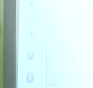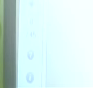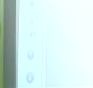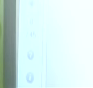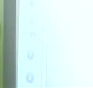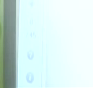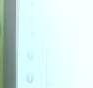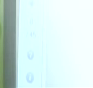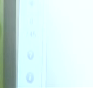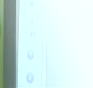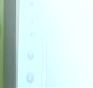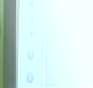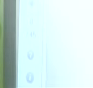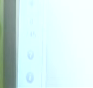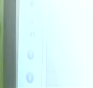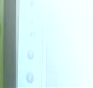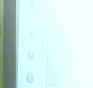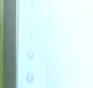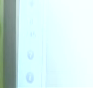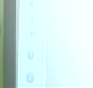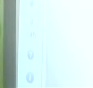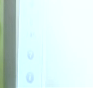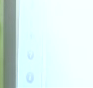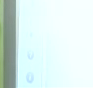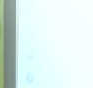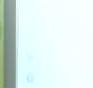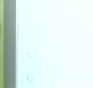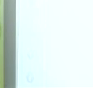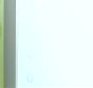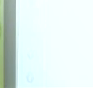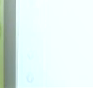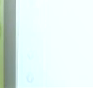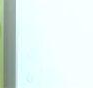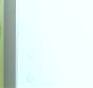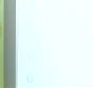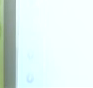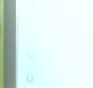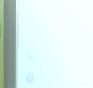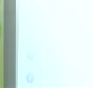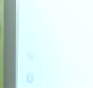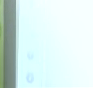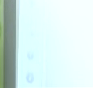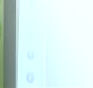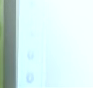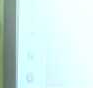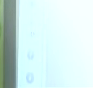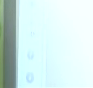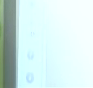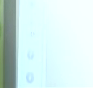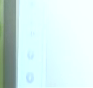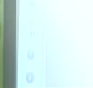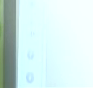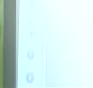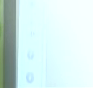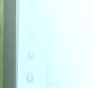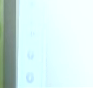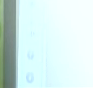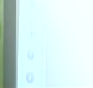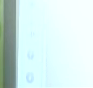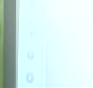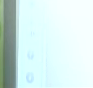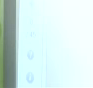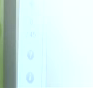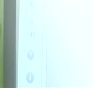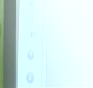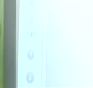que um cérebro do bebê com 300 gramas evolui para um cérebro de 1,4 kg, se não nasce mais nenhum neurônio? O que está acontecendo